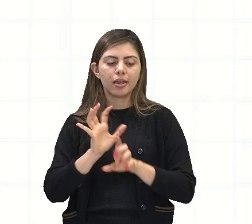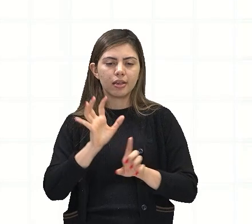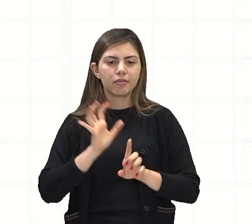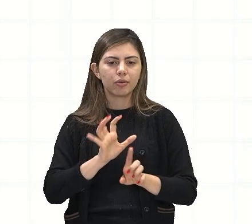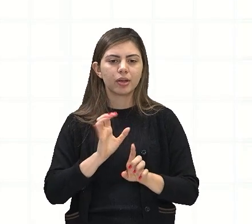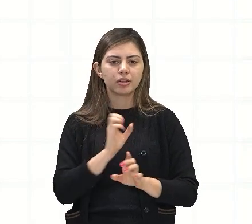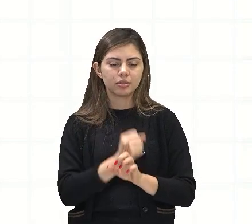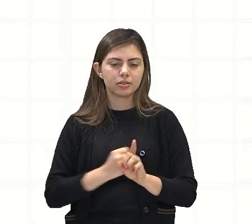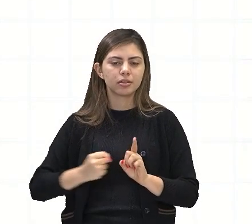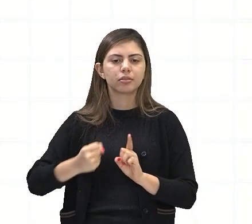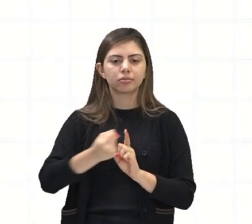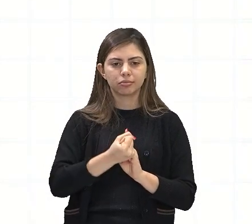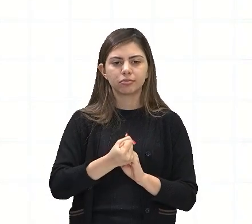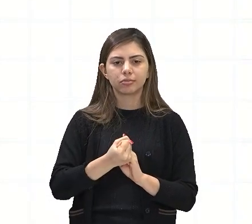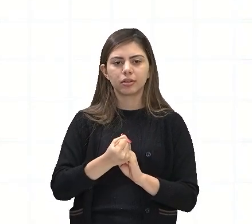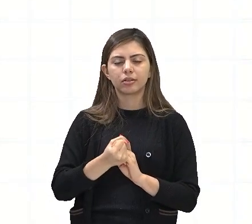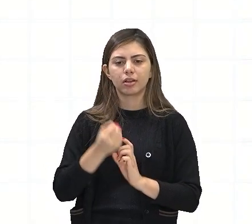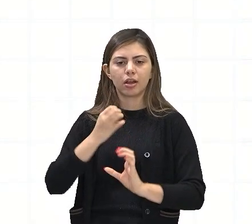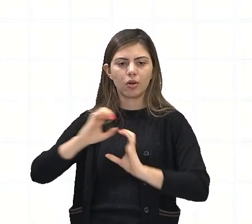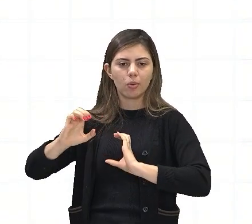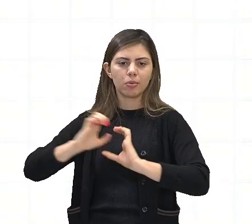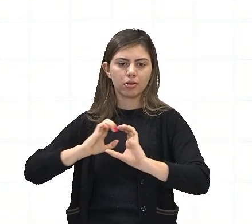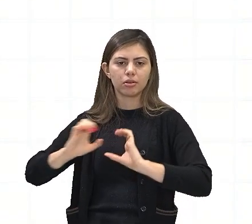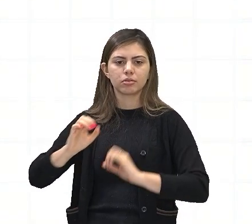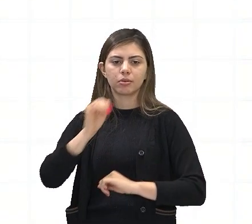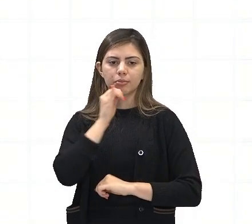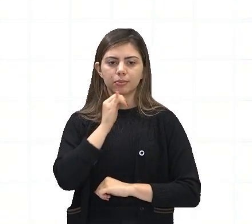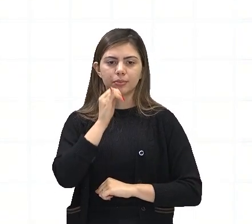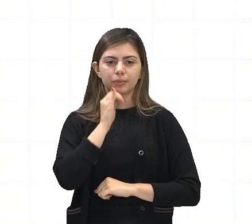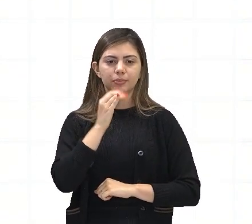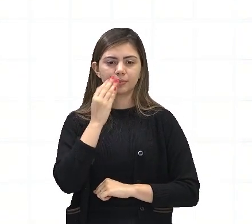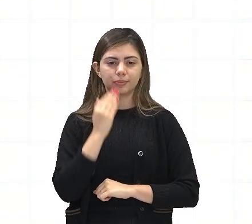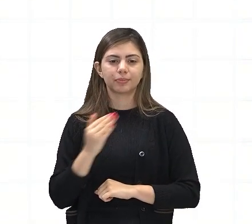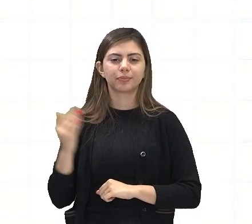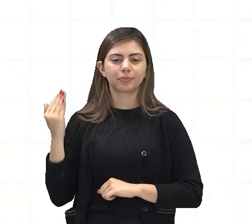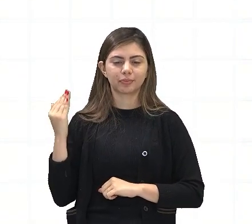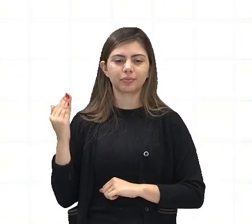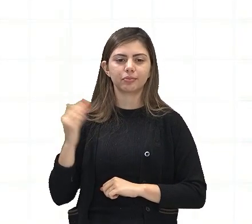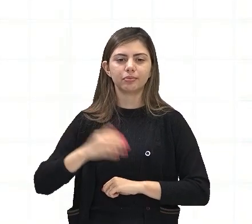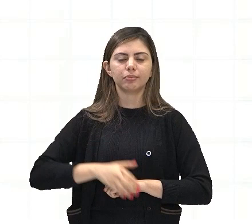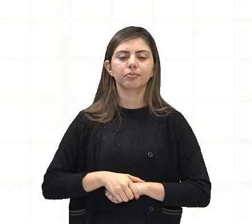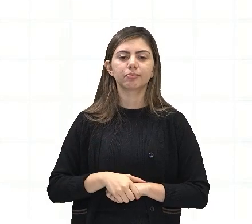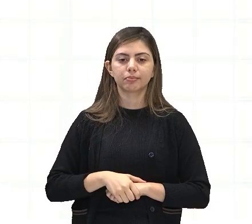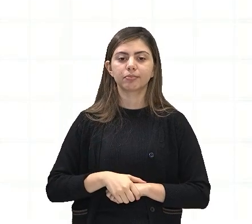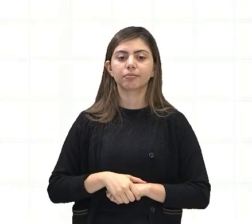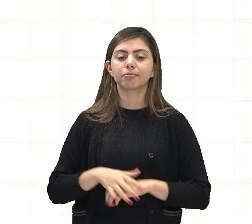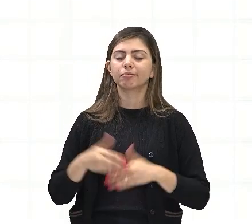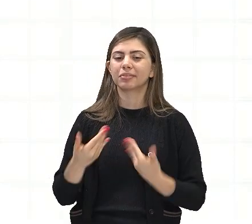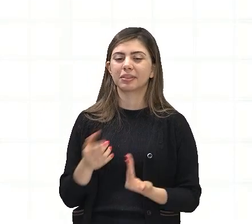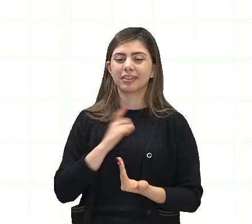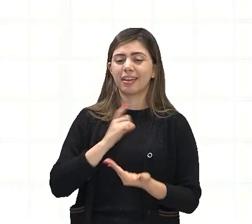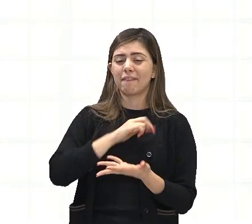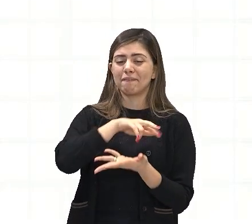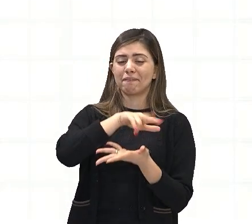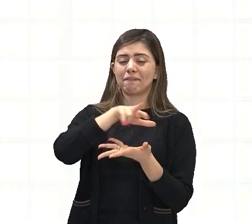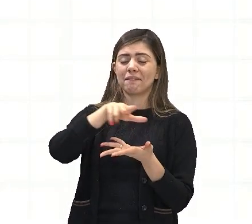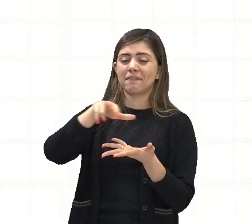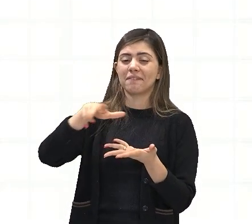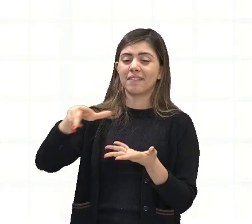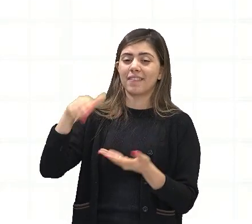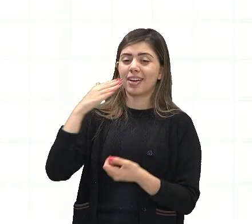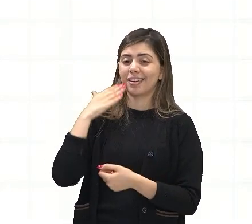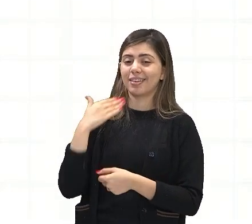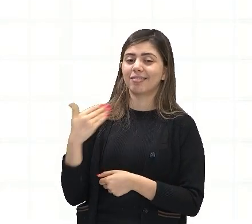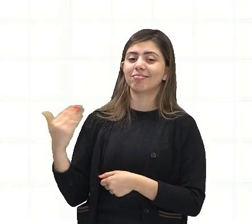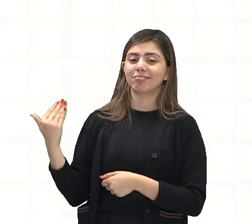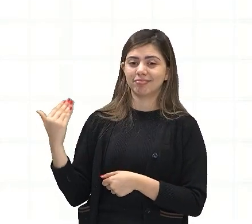de comunicação. Vamos ver os exemplos de gênero textual? Olha aí, são tantos quantas forem as